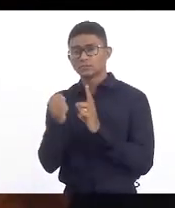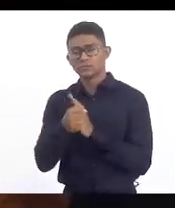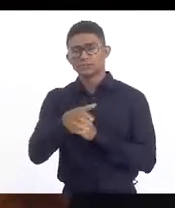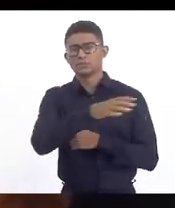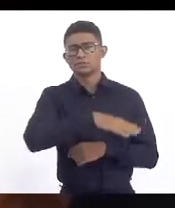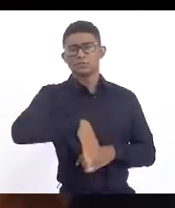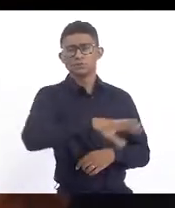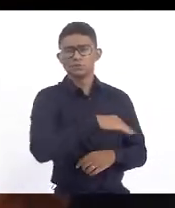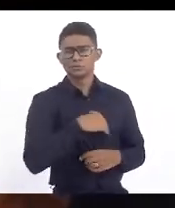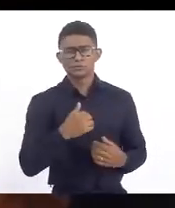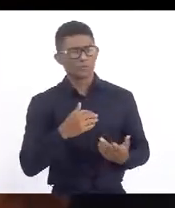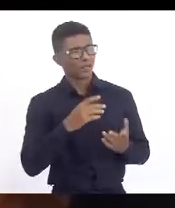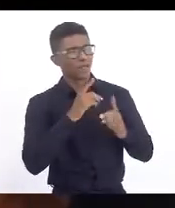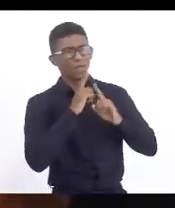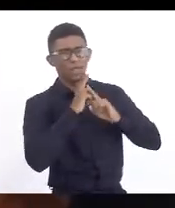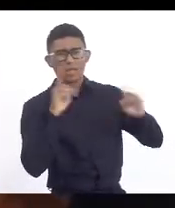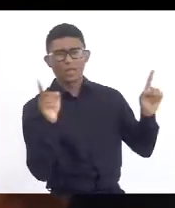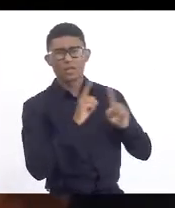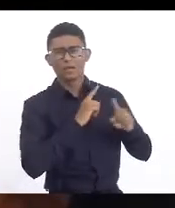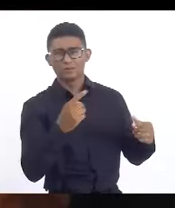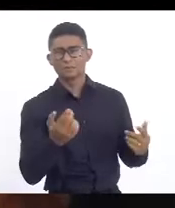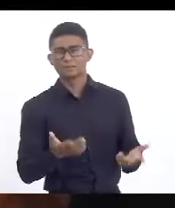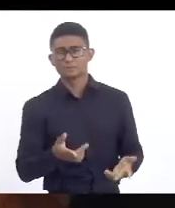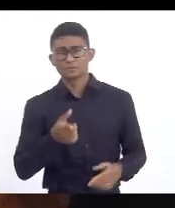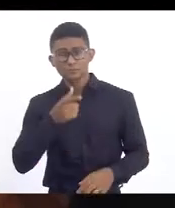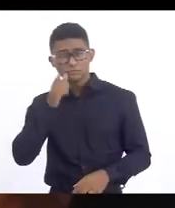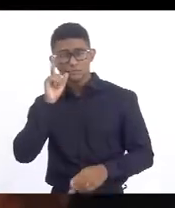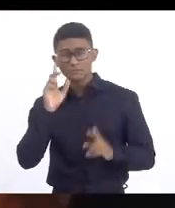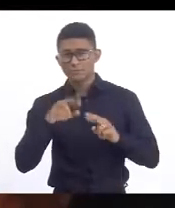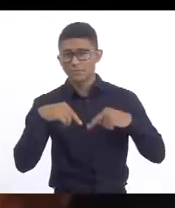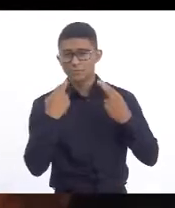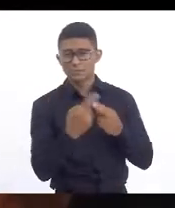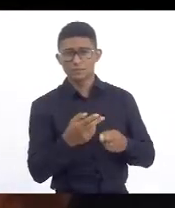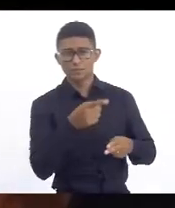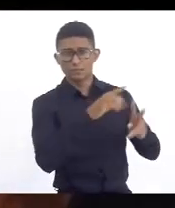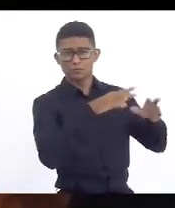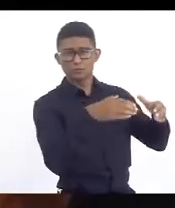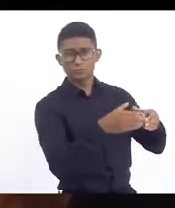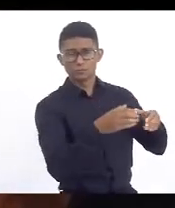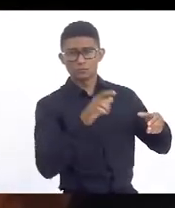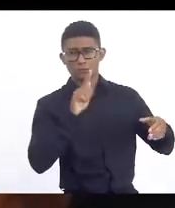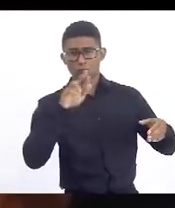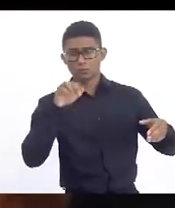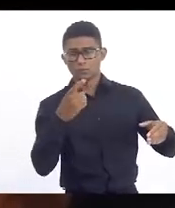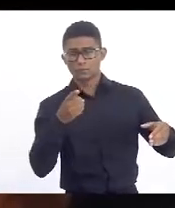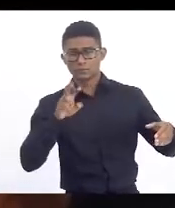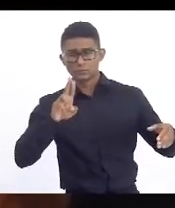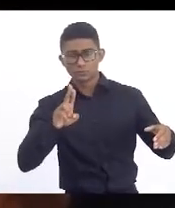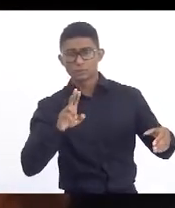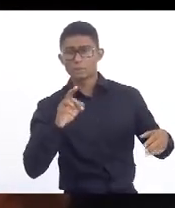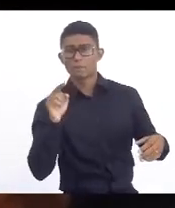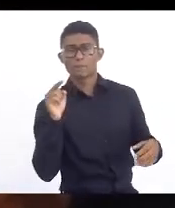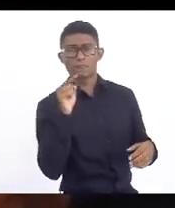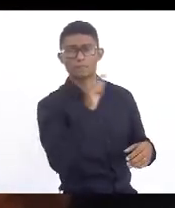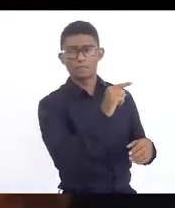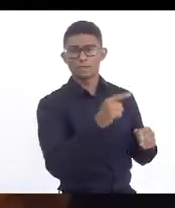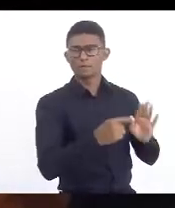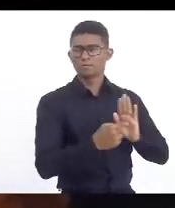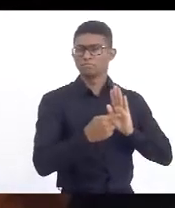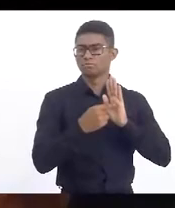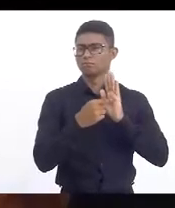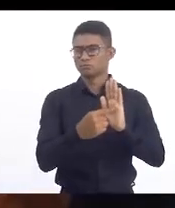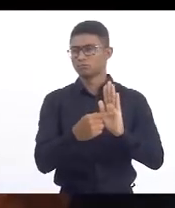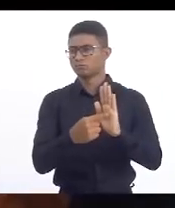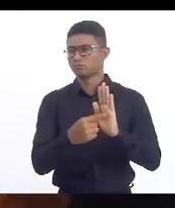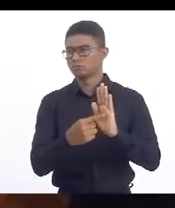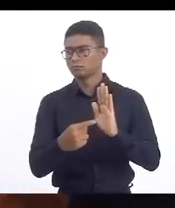esperneando. Tivemos a última reunião do Comitê Guandu, que temos participado bastante. Por exemplo, o INEA apresentou o tal do Procon Água, que vai ser renovado